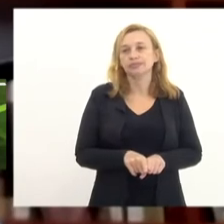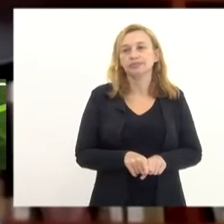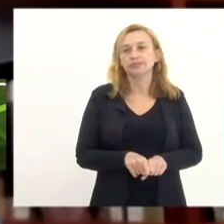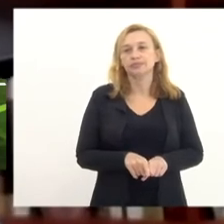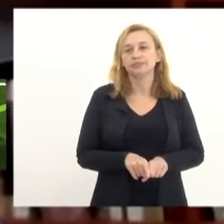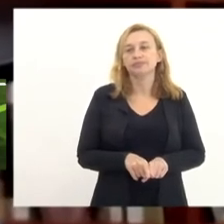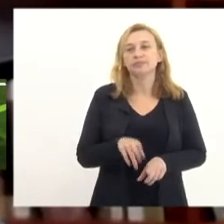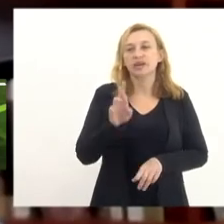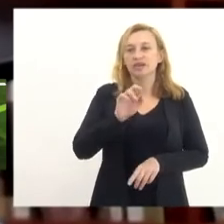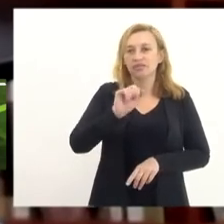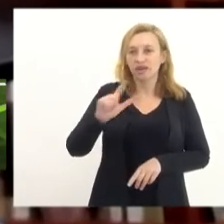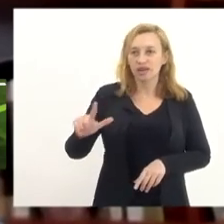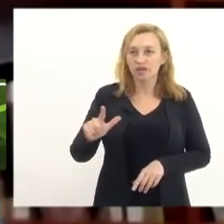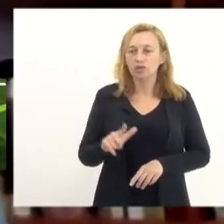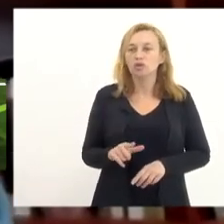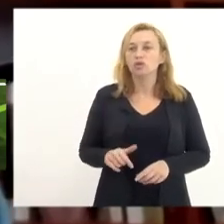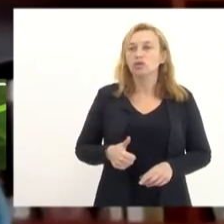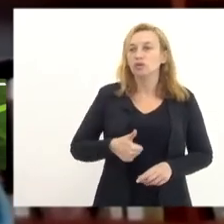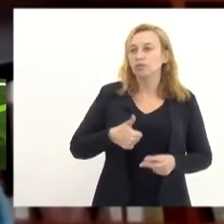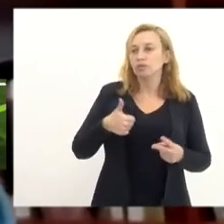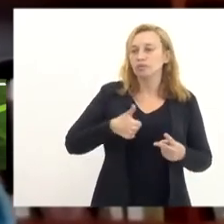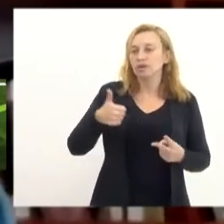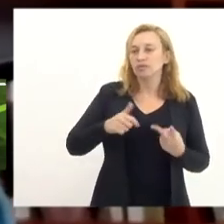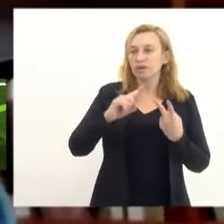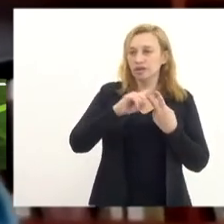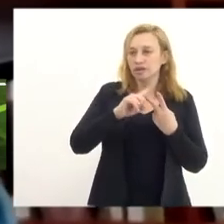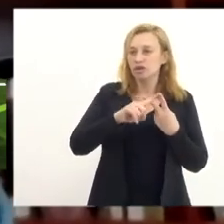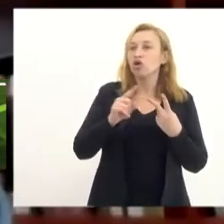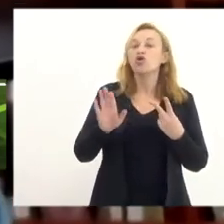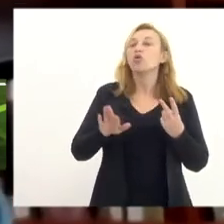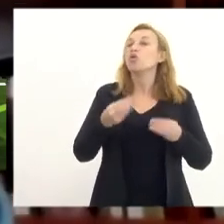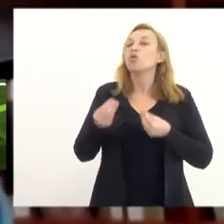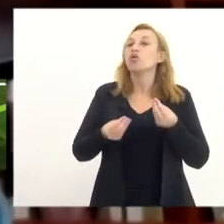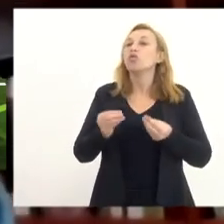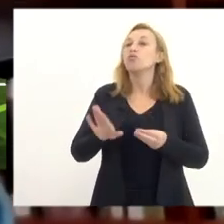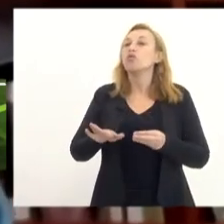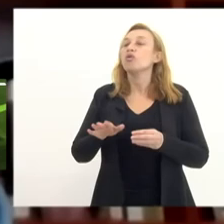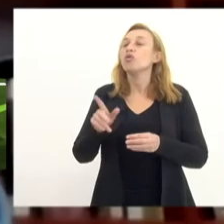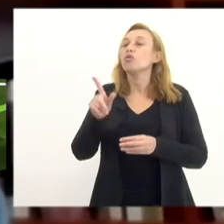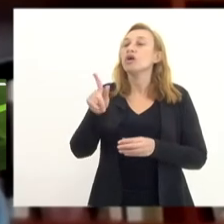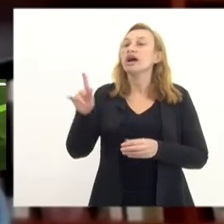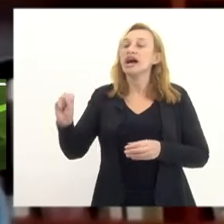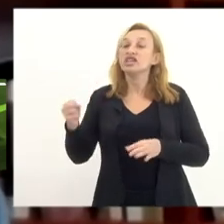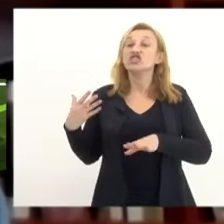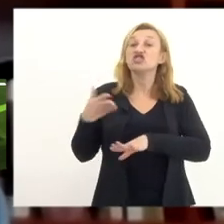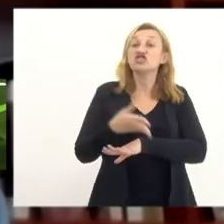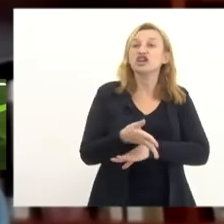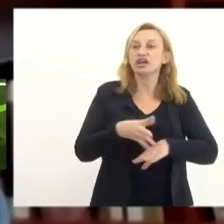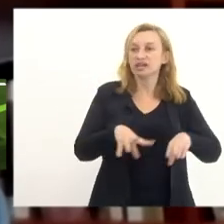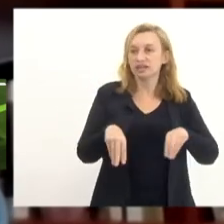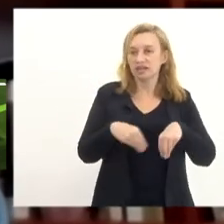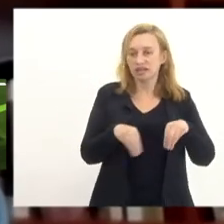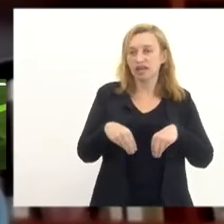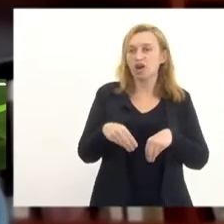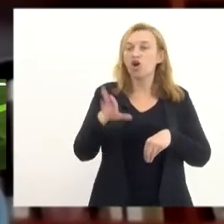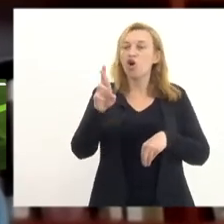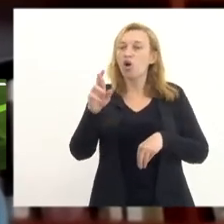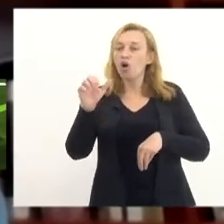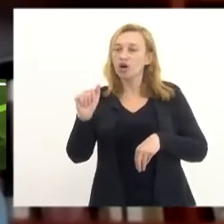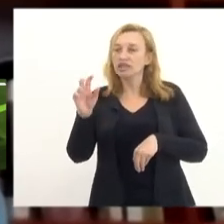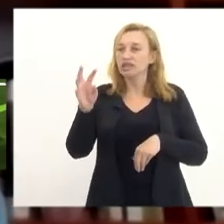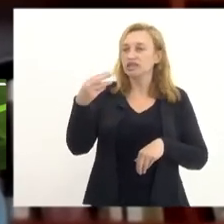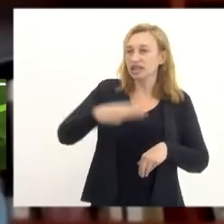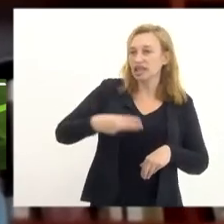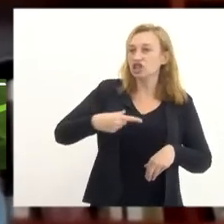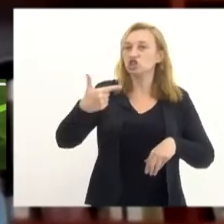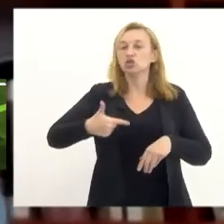específicas ao Rafael. Né? Uma, quer dizer, como é que esse gás vai chegar em terra? Né? Quer dizer, é pela Rota 3, é pela Rota 2?